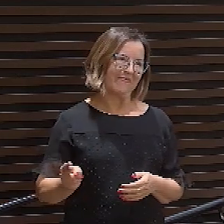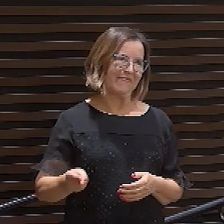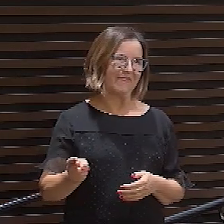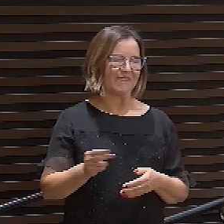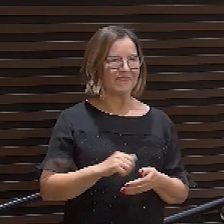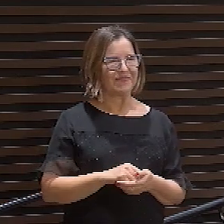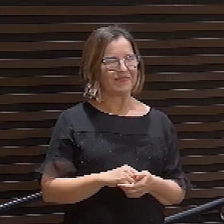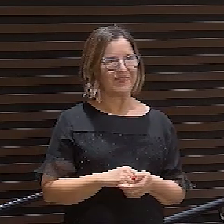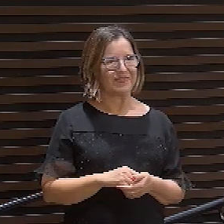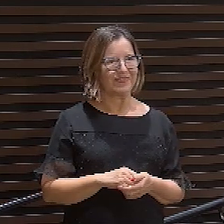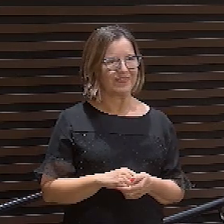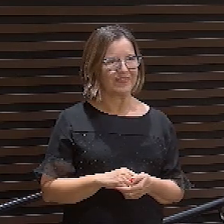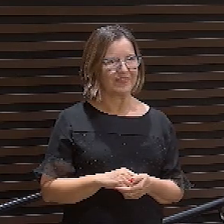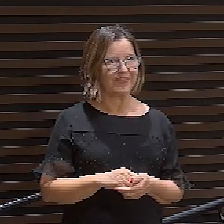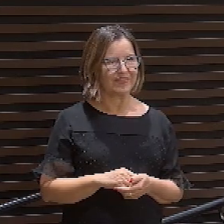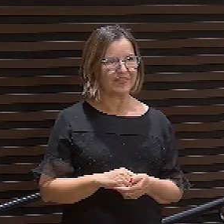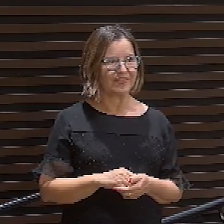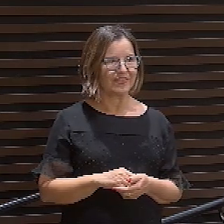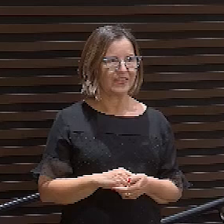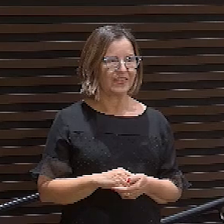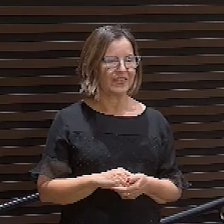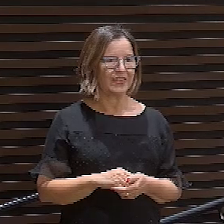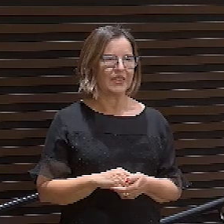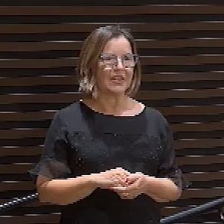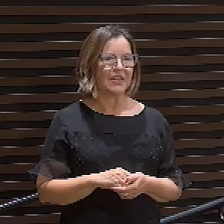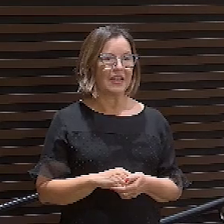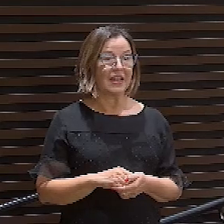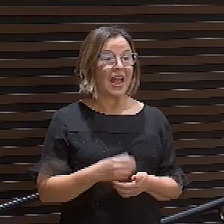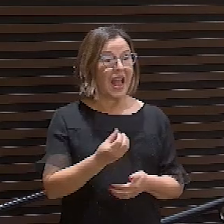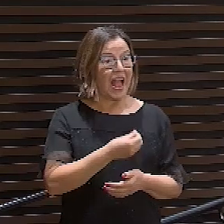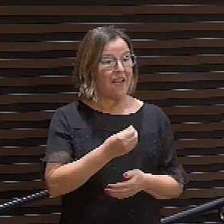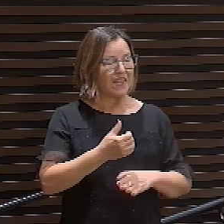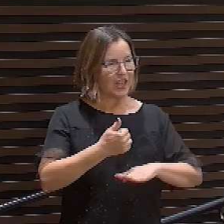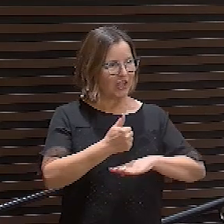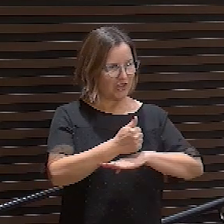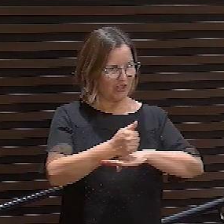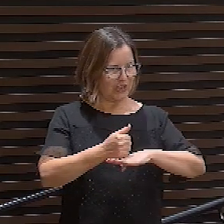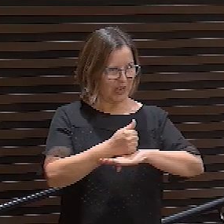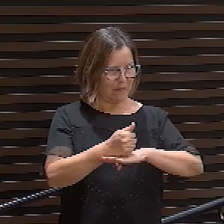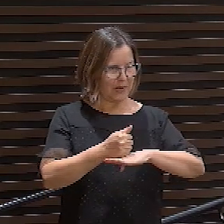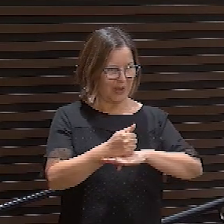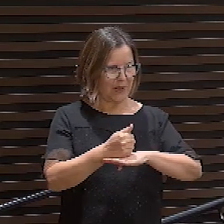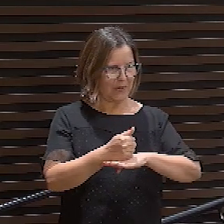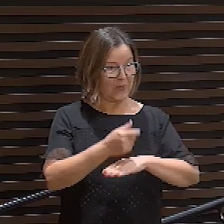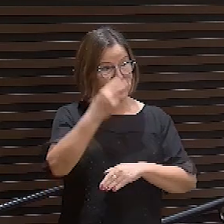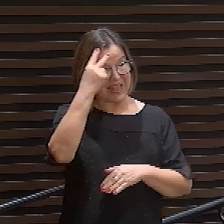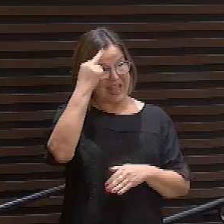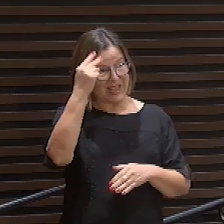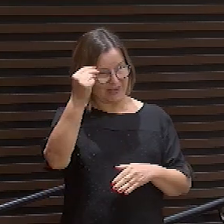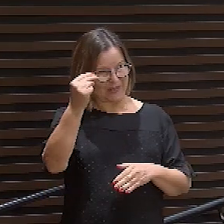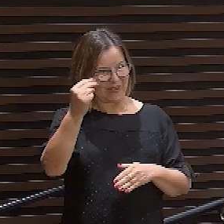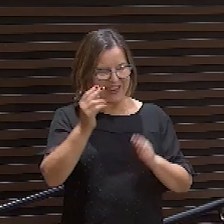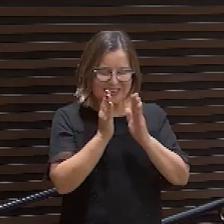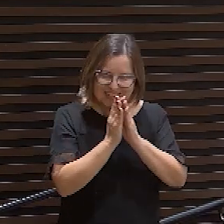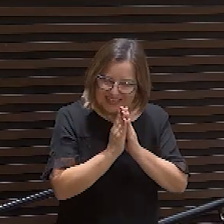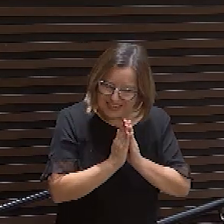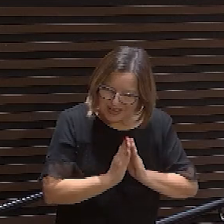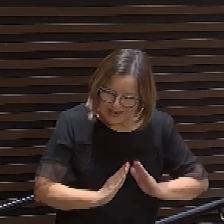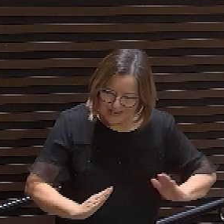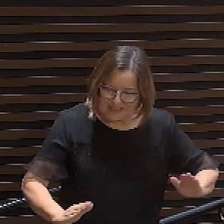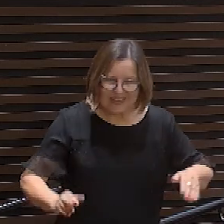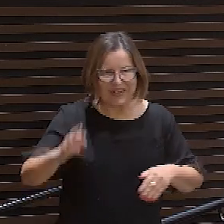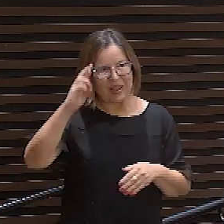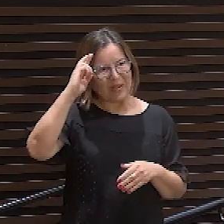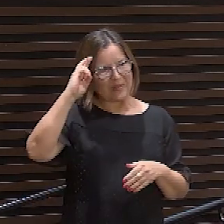E a trajetória de Abraão é exatamente a história da adoração ao Senhor que